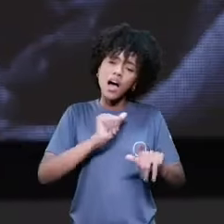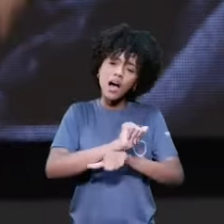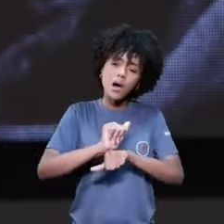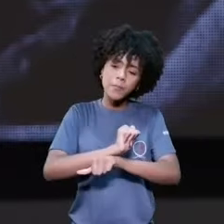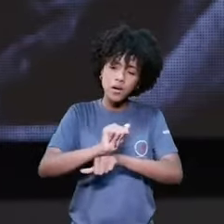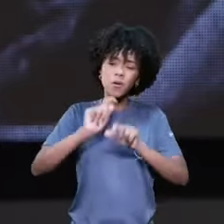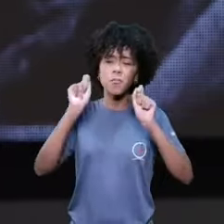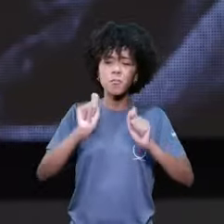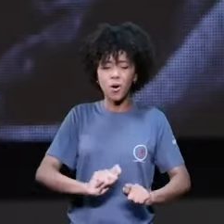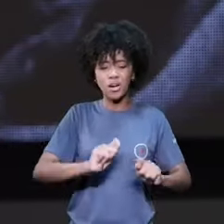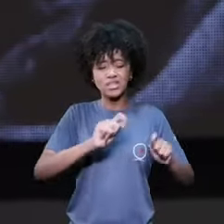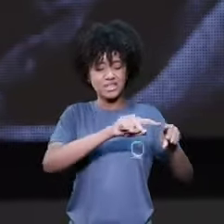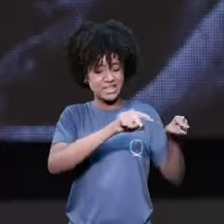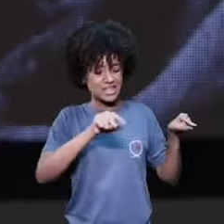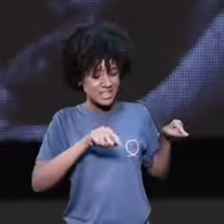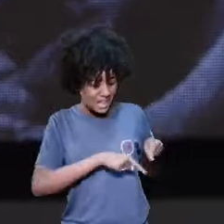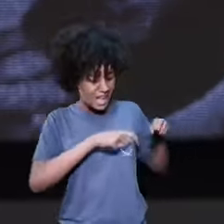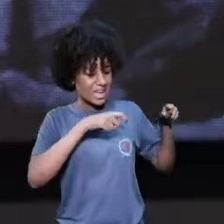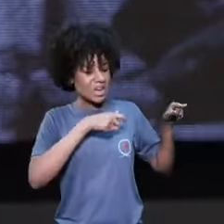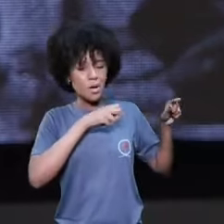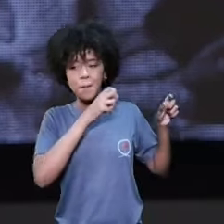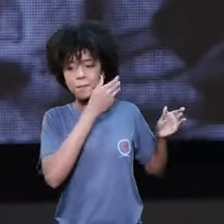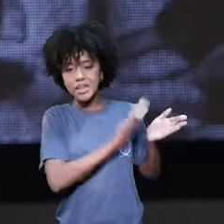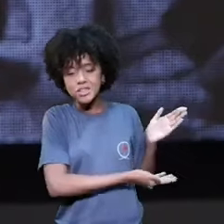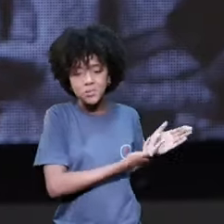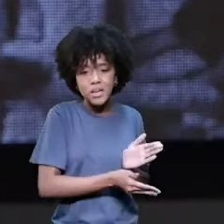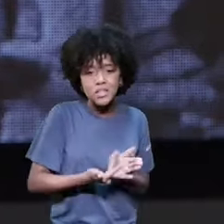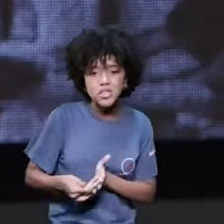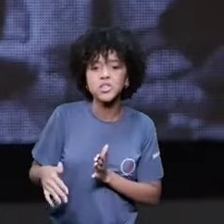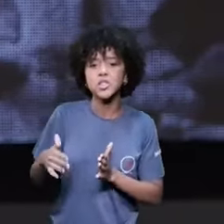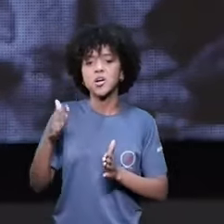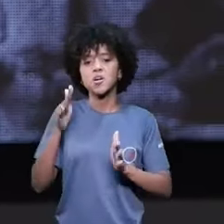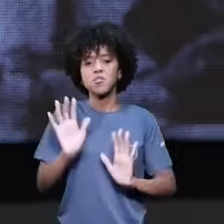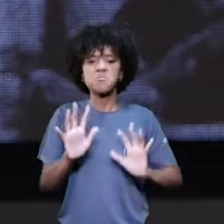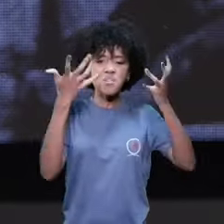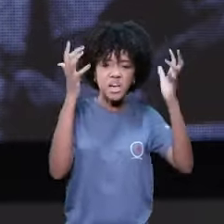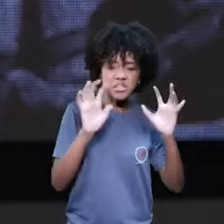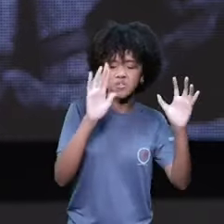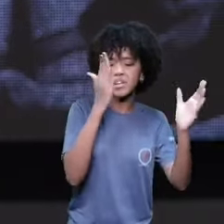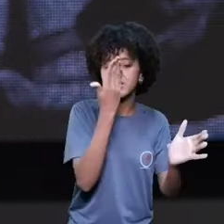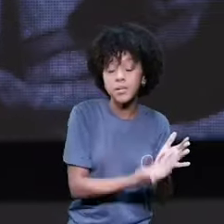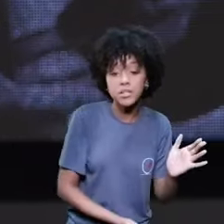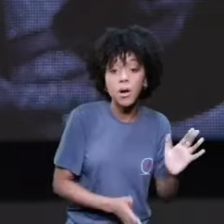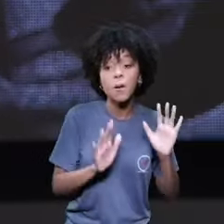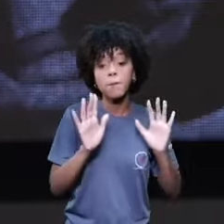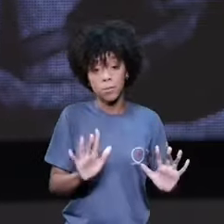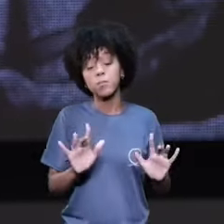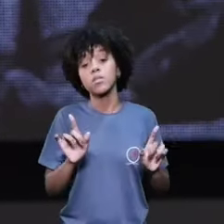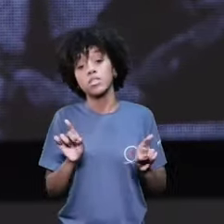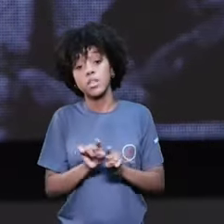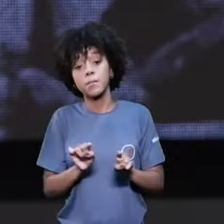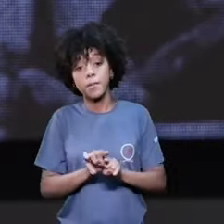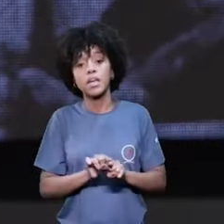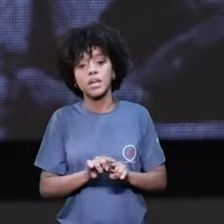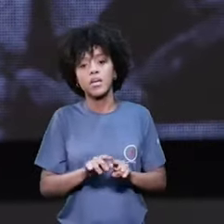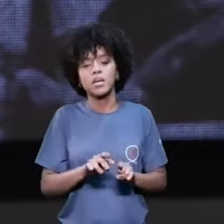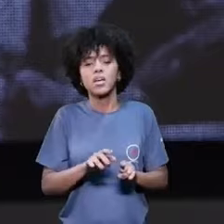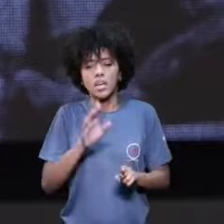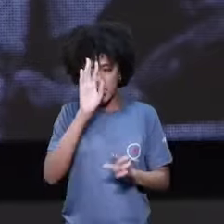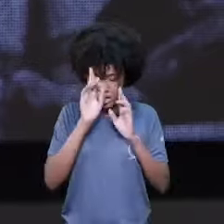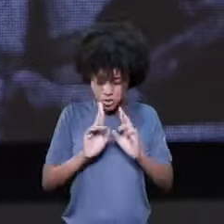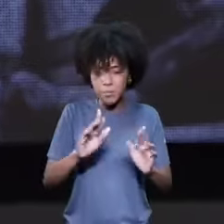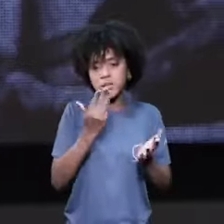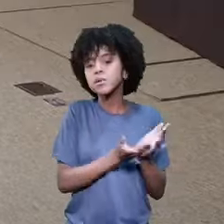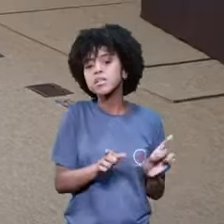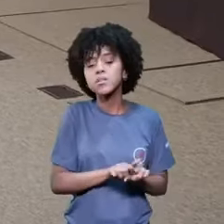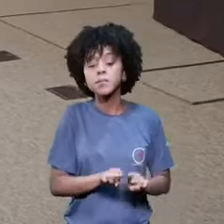pai, perdeu os amigos de infância, perdeu as festas de fim de ano, pode ter perdido até a credibilidade, mas tem uma coisa que Abraão não perdeu, o